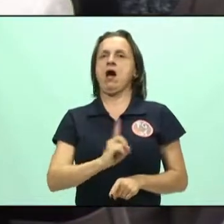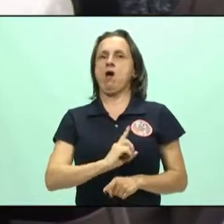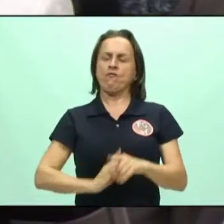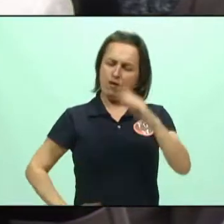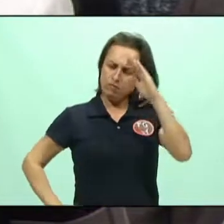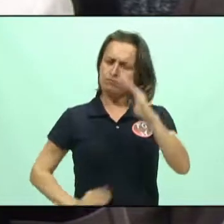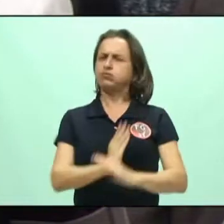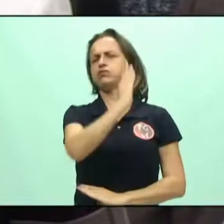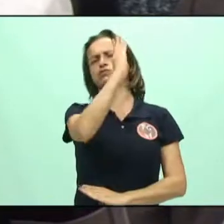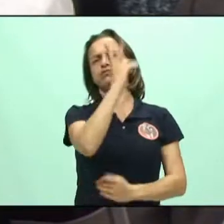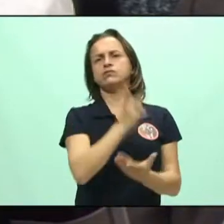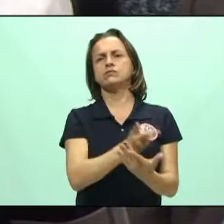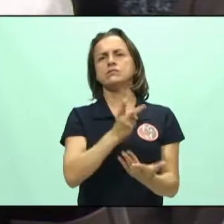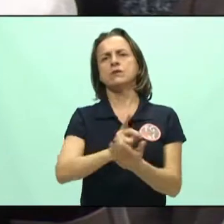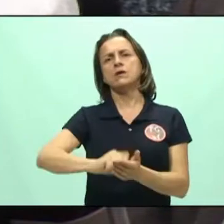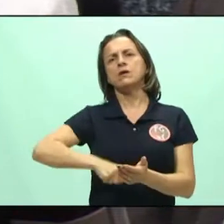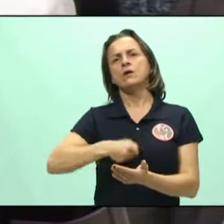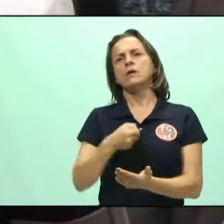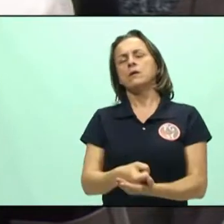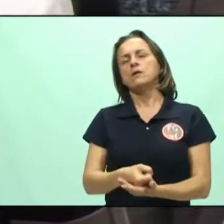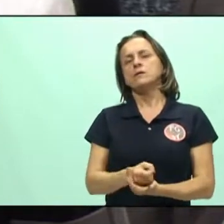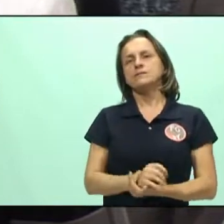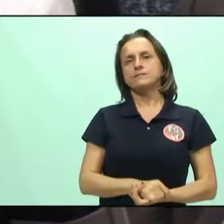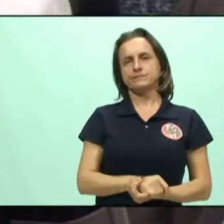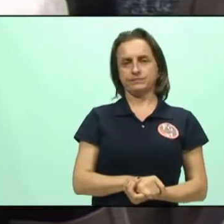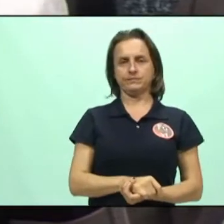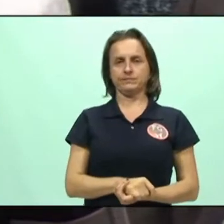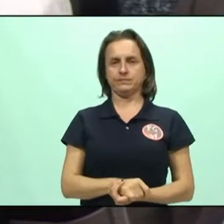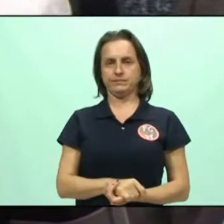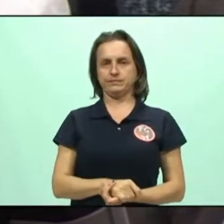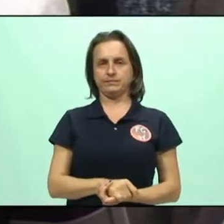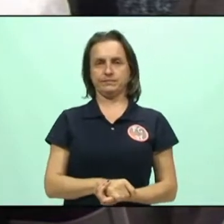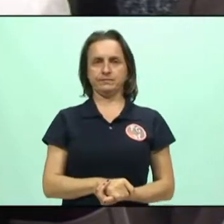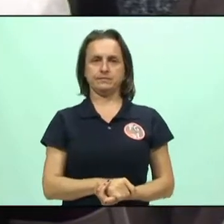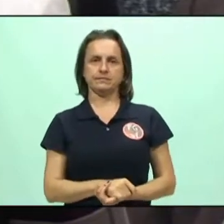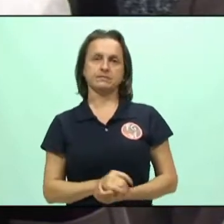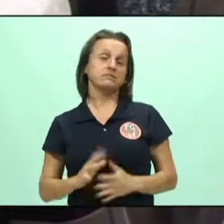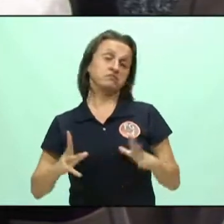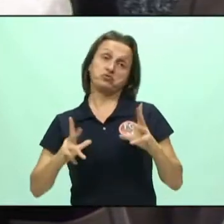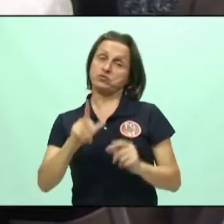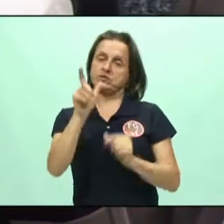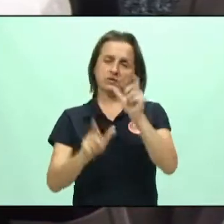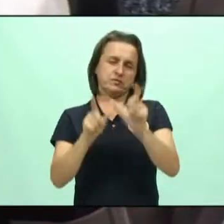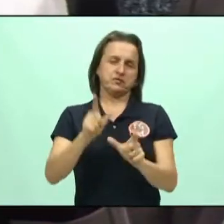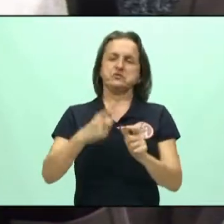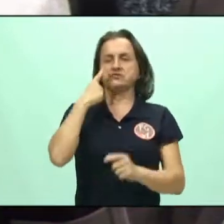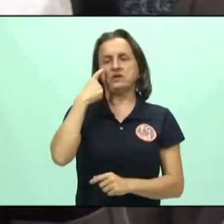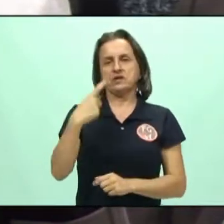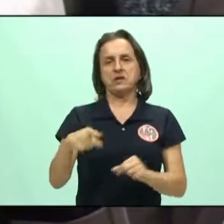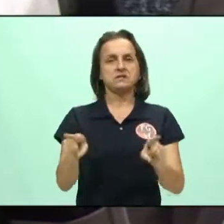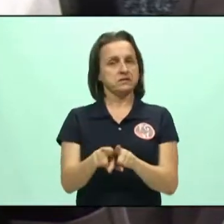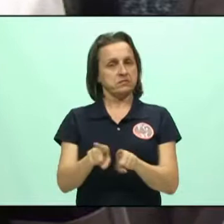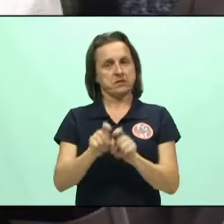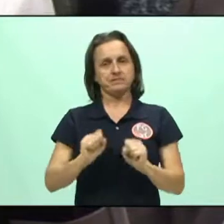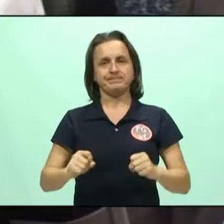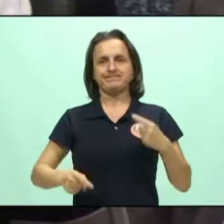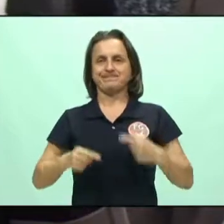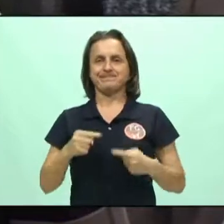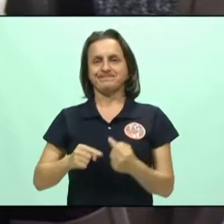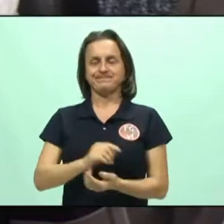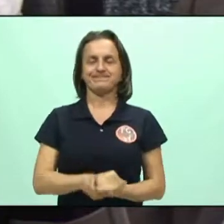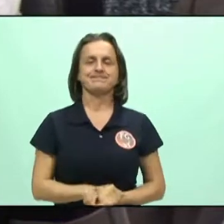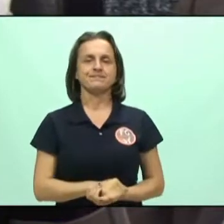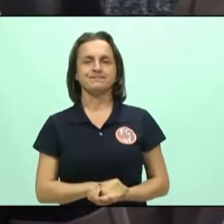para a deliberação das pessoas de quem tiver interessado e vim aqui debater um tema que não é um